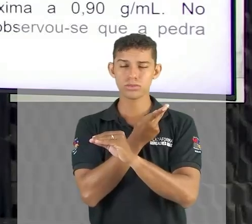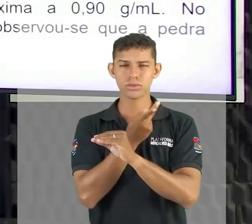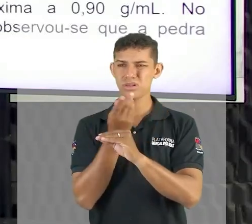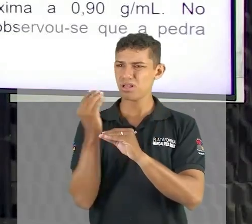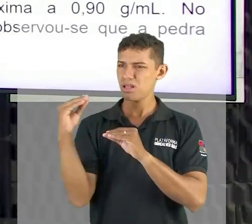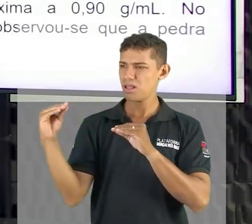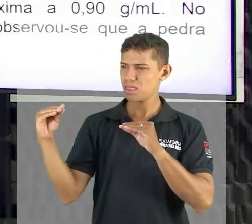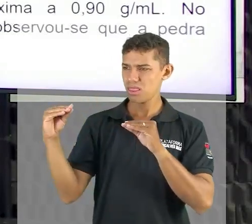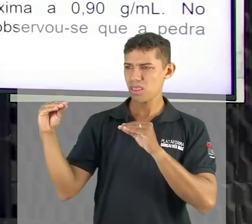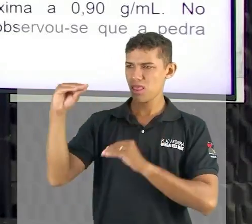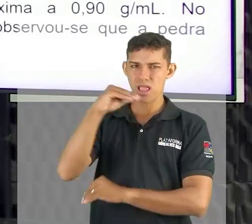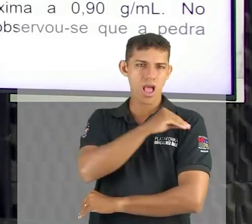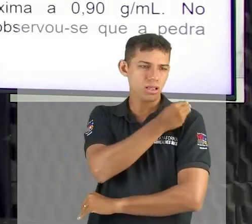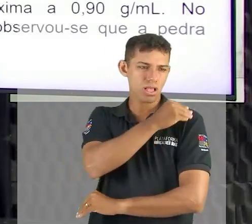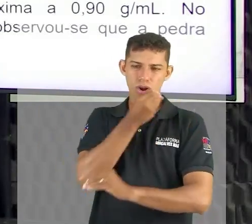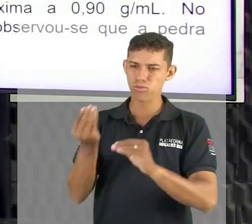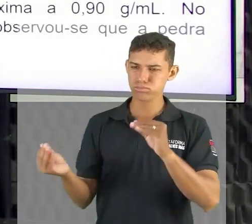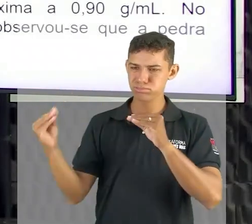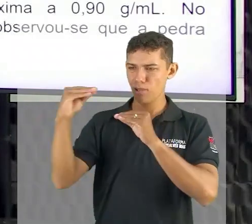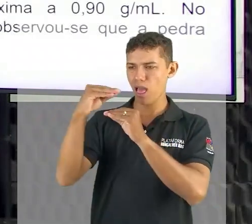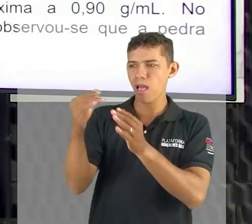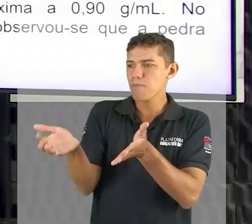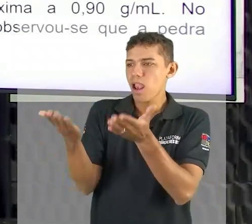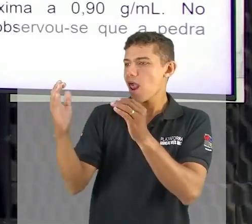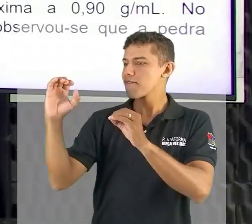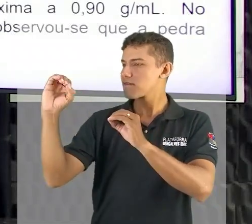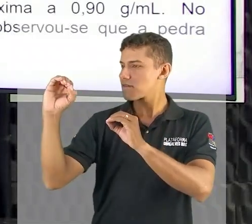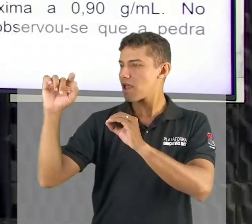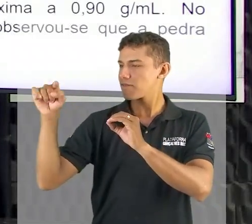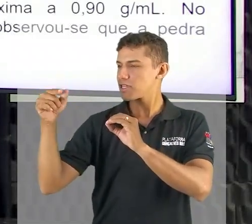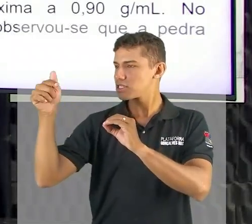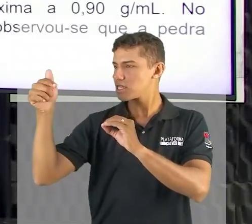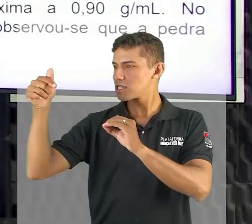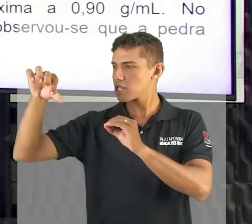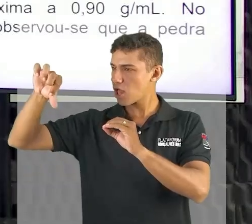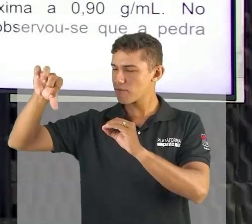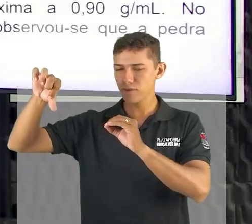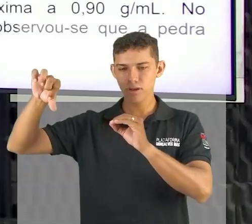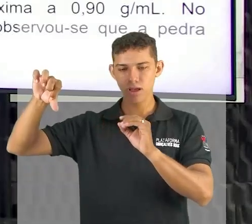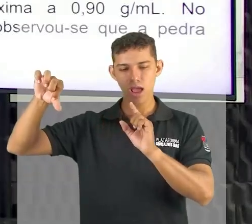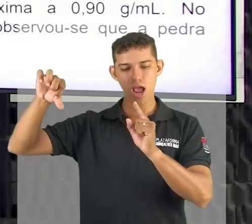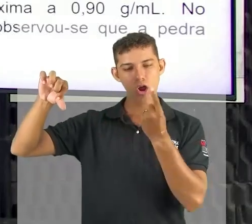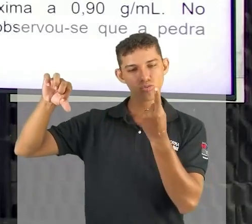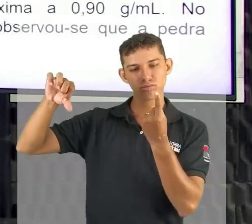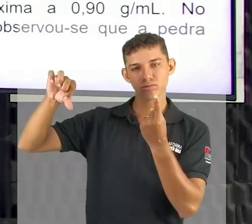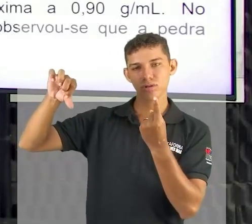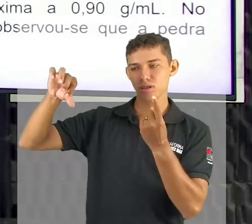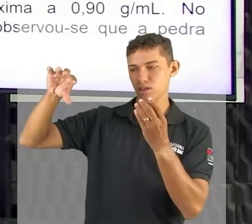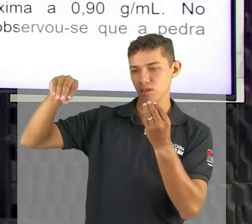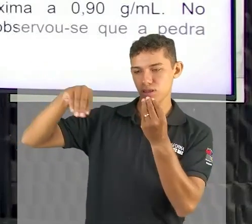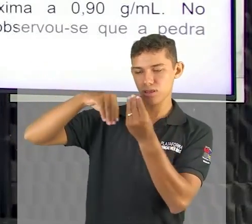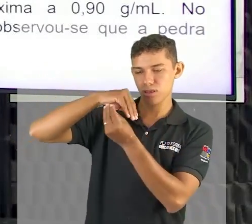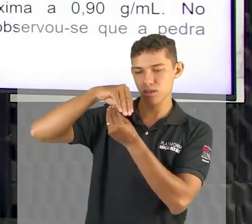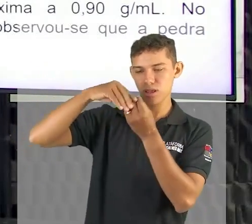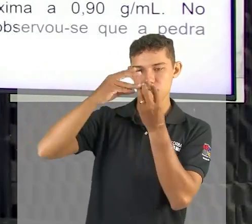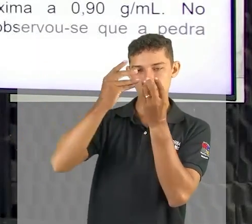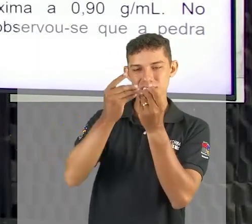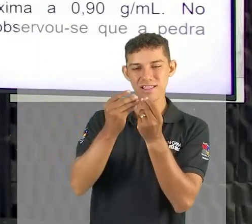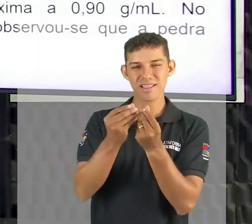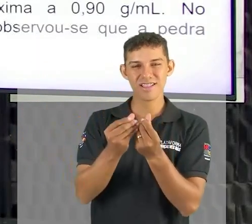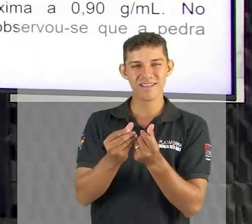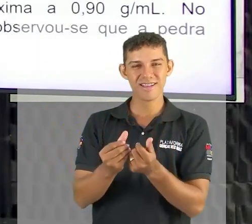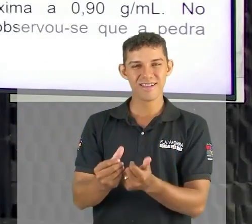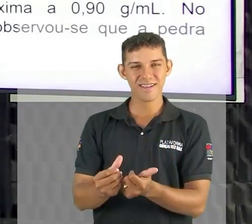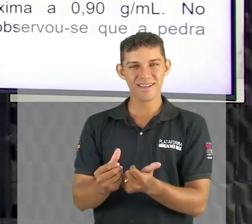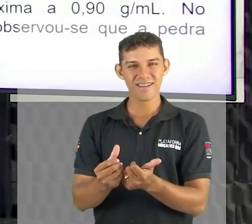quê? Se o etanol é mais leve, não tem que ficar em cima. Tu esqueceu que água e etanol se dissolvem?